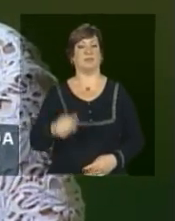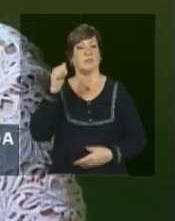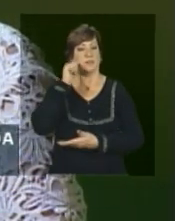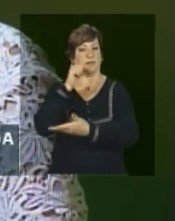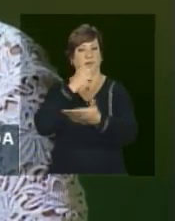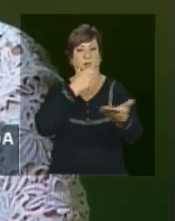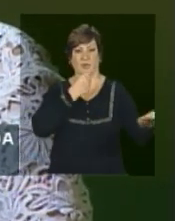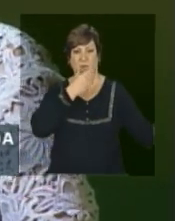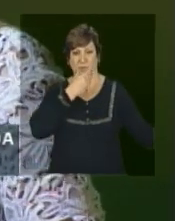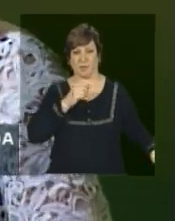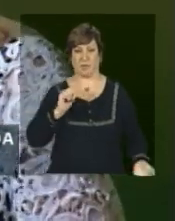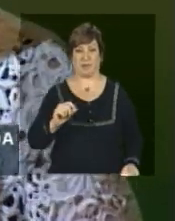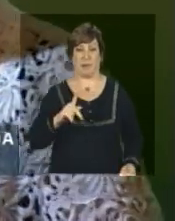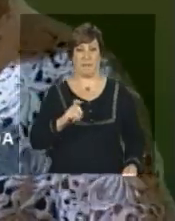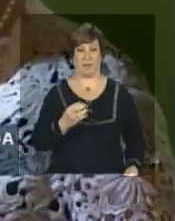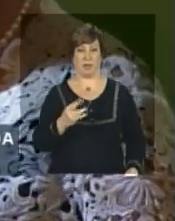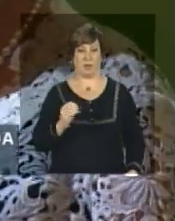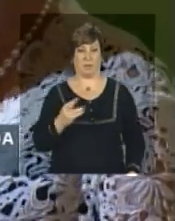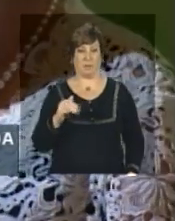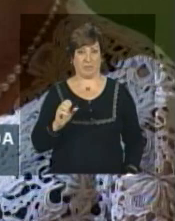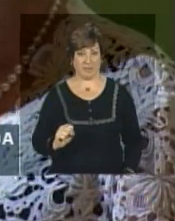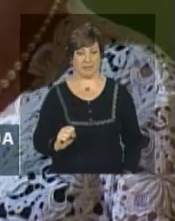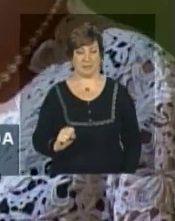Senhoras e senhores, a Petrobras,